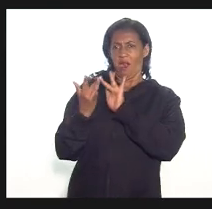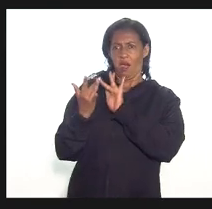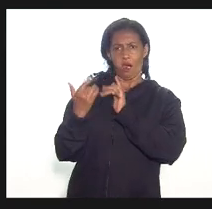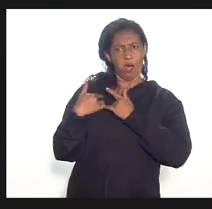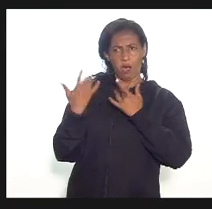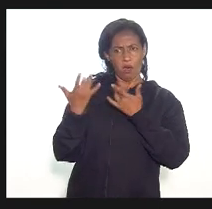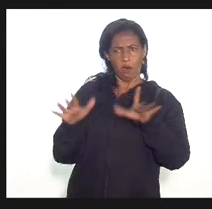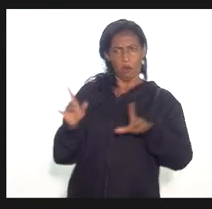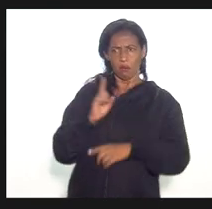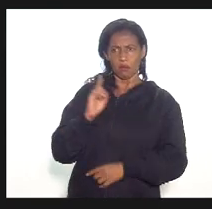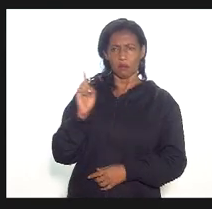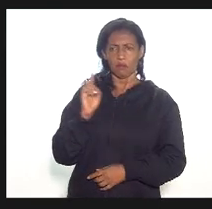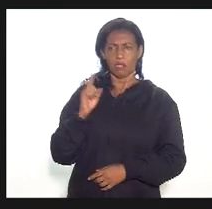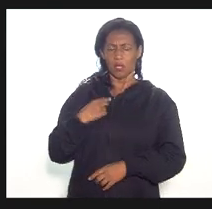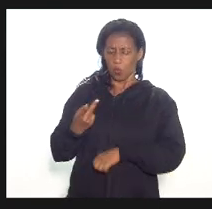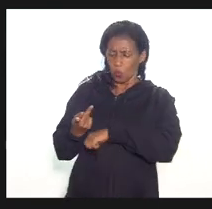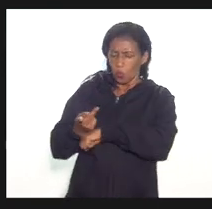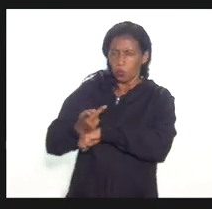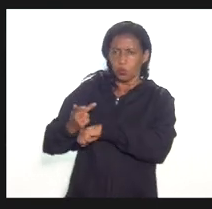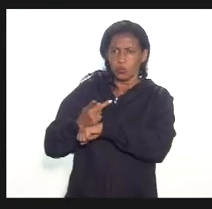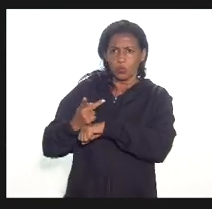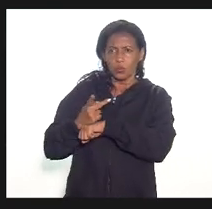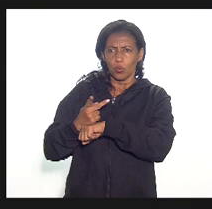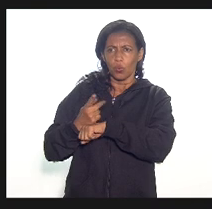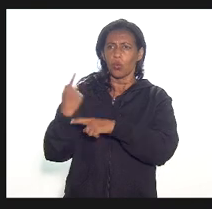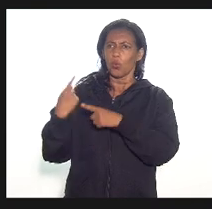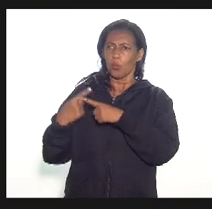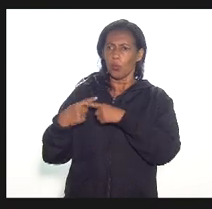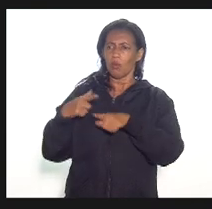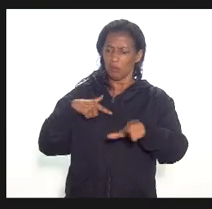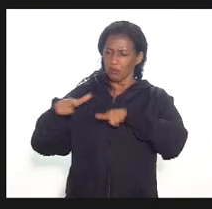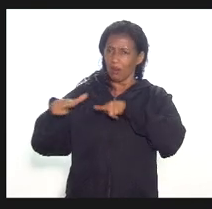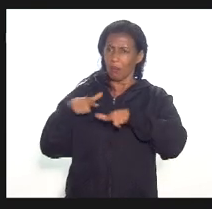eu procuro o governo do estado quando eu tenho demandas